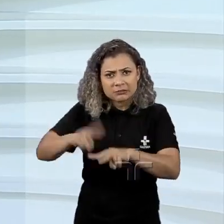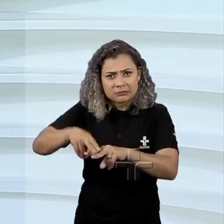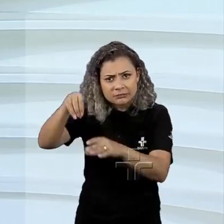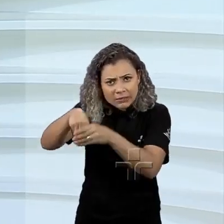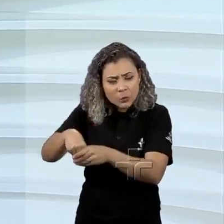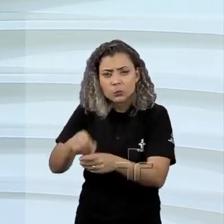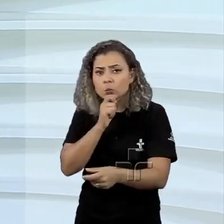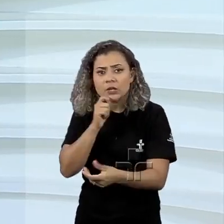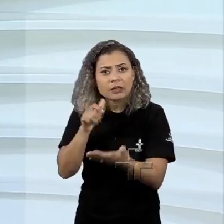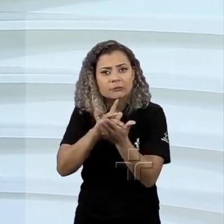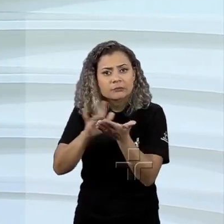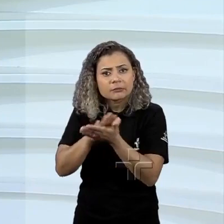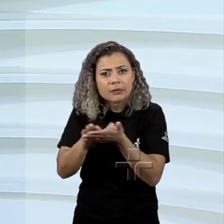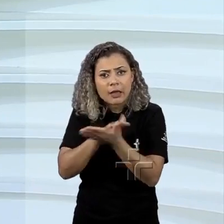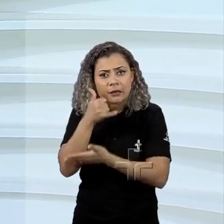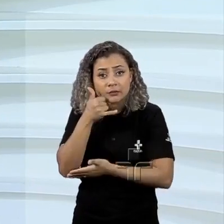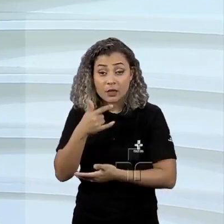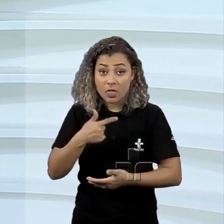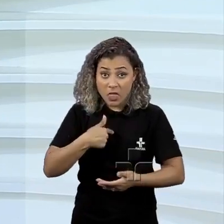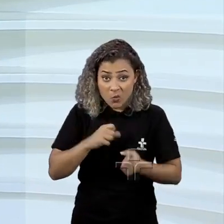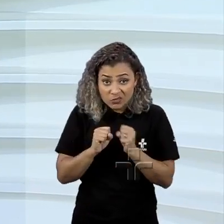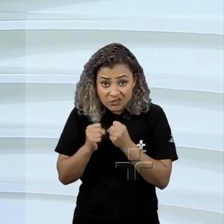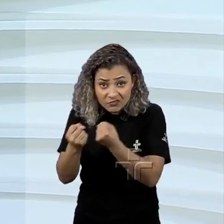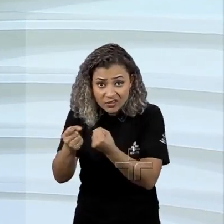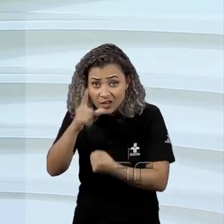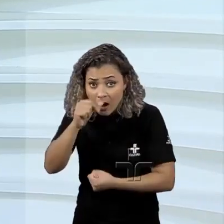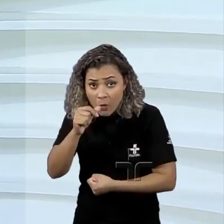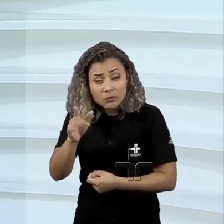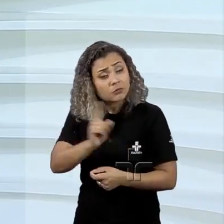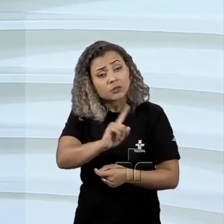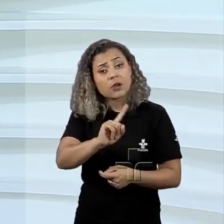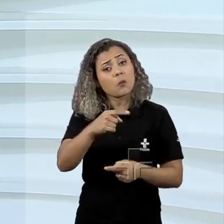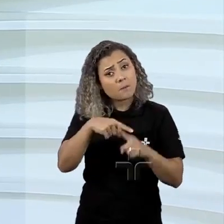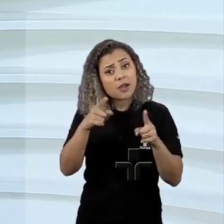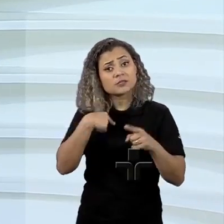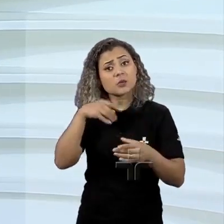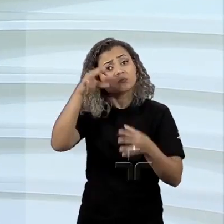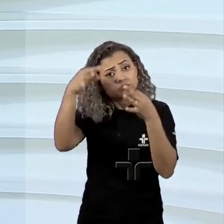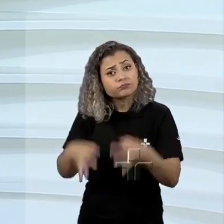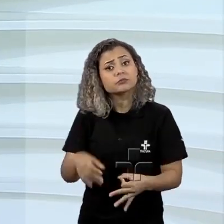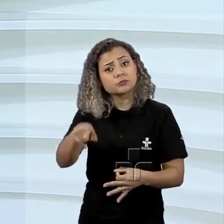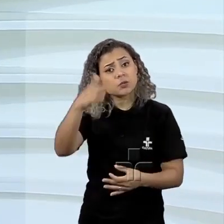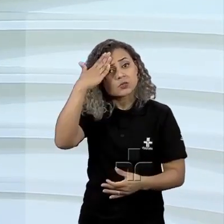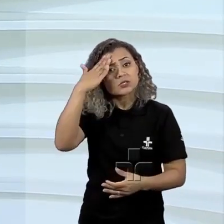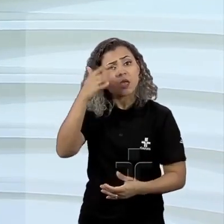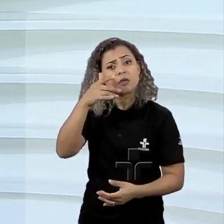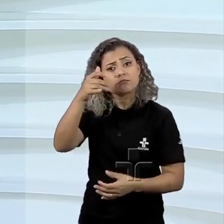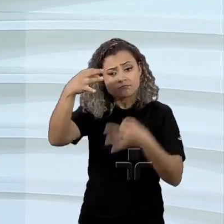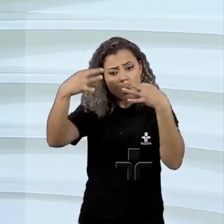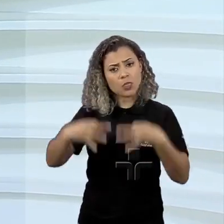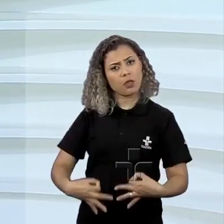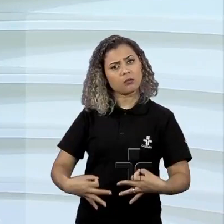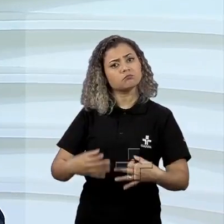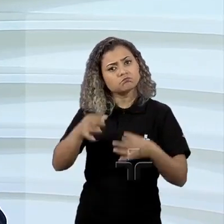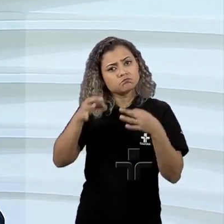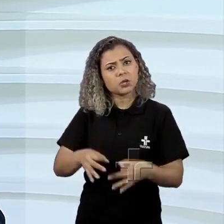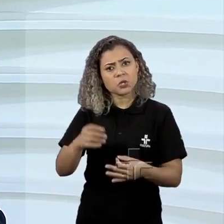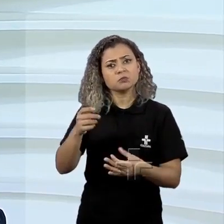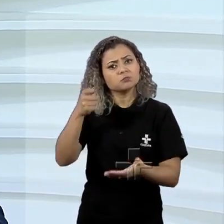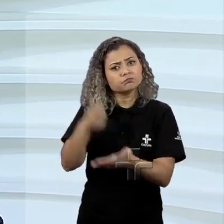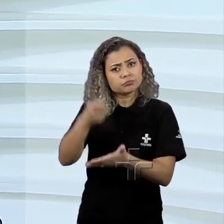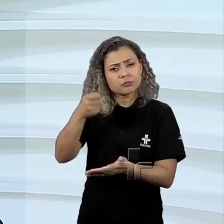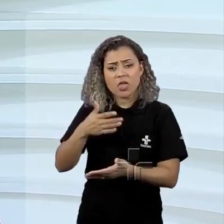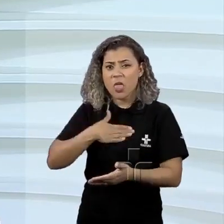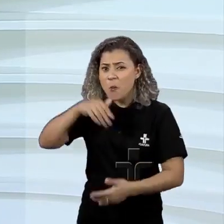tenho procuração para defender o governador Geraldo Alckmin, mas sou diferente. Eu serei mais incisivo e dedicado a este tema. E o tempo